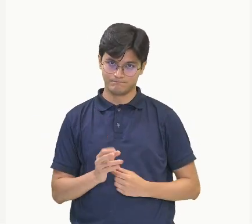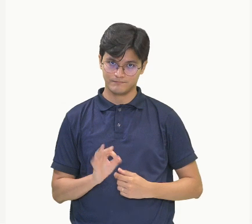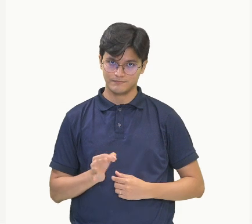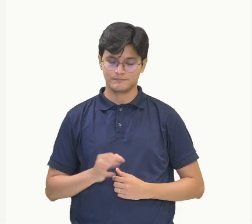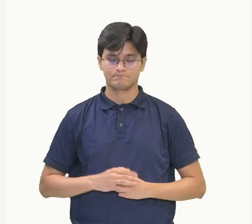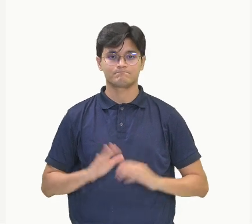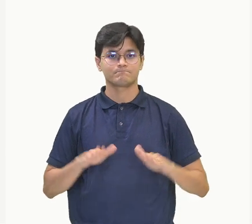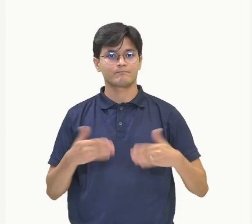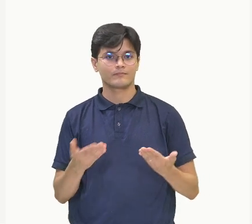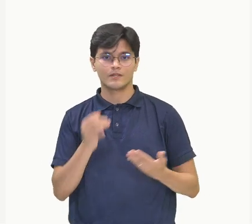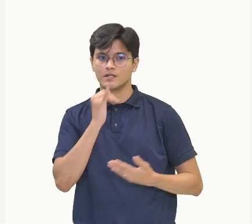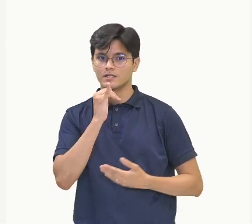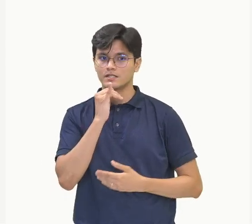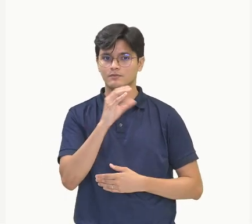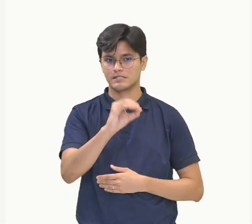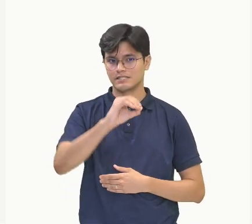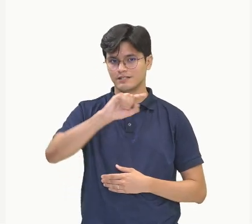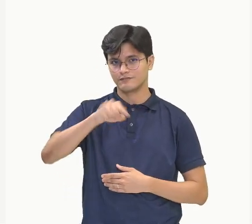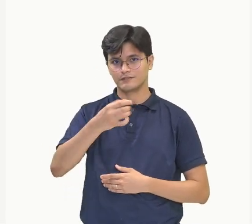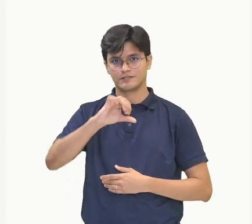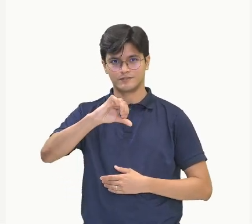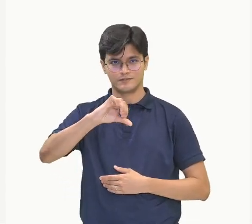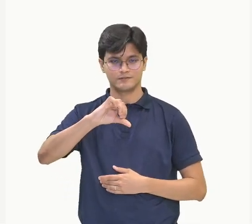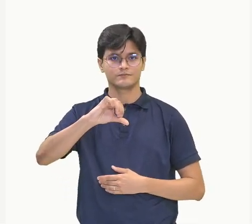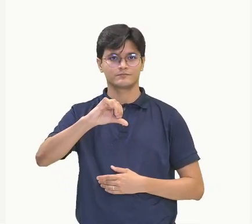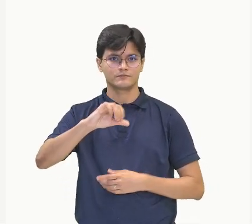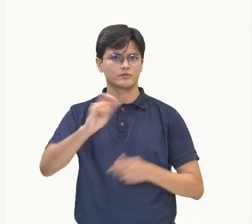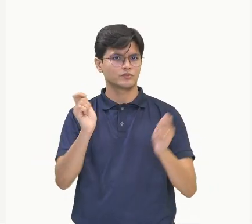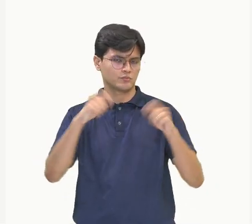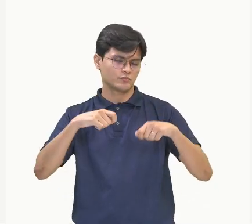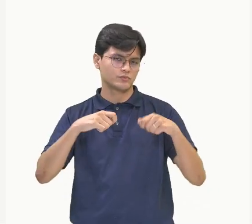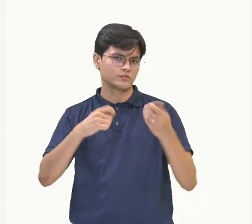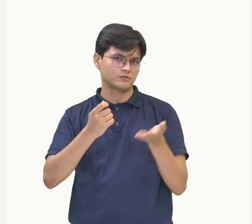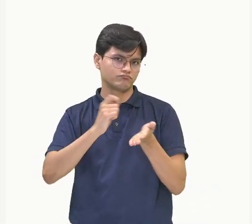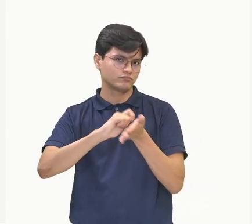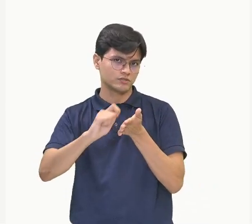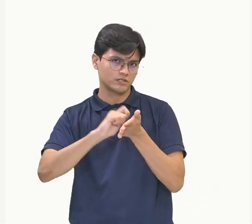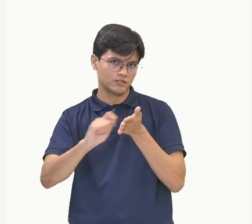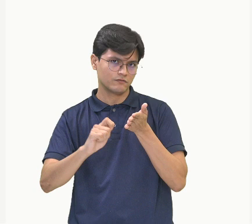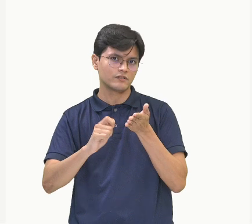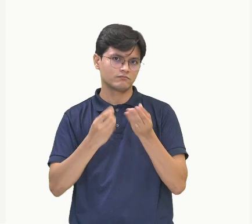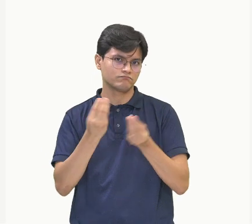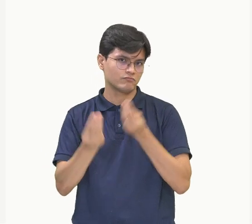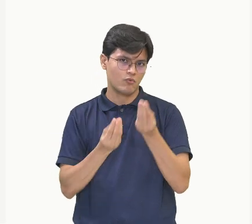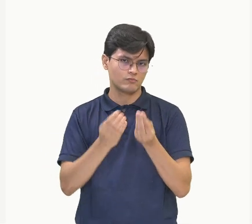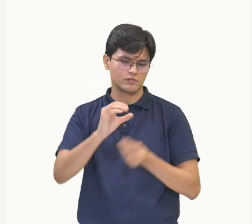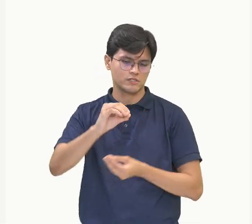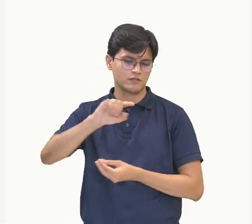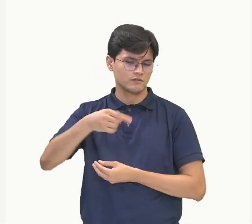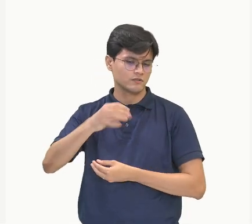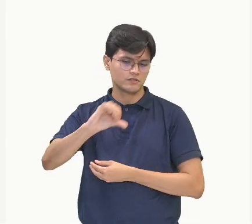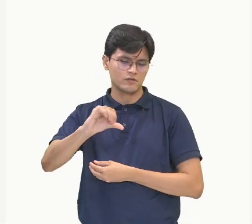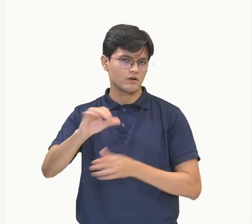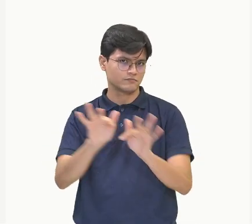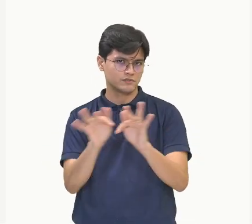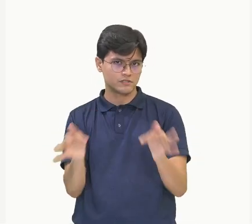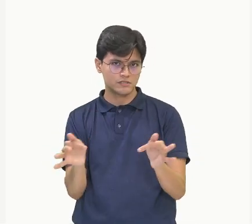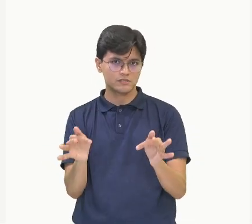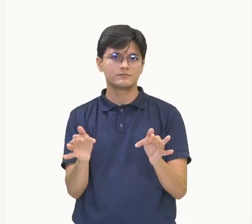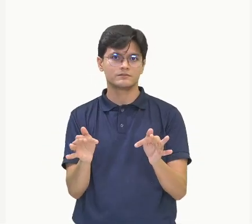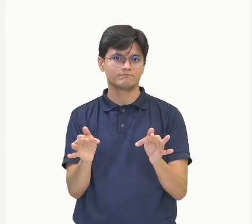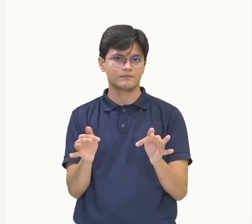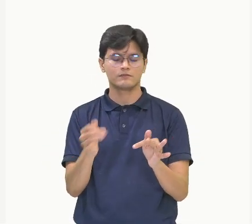caso, 0,9. Eu poderia escrever simplesmente assim, ó, 0,9. Mas não faz, ou 0,9 não,